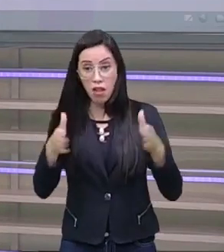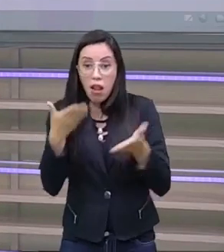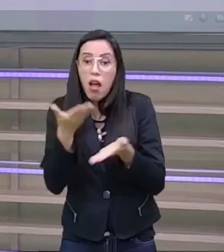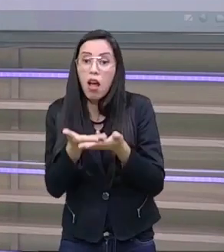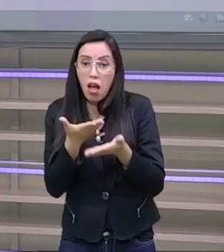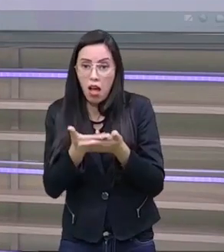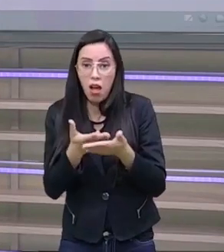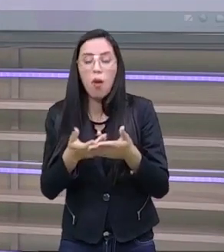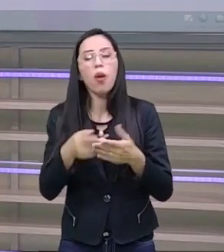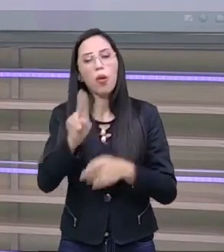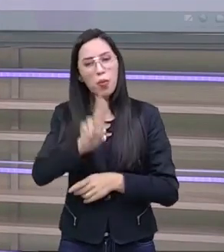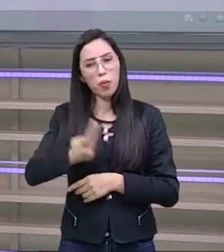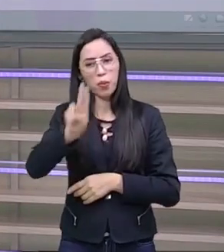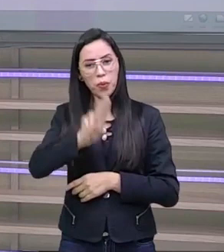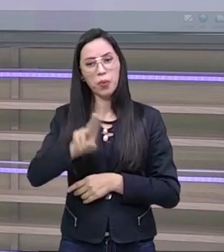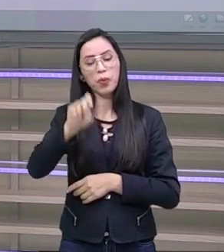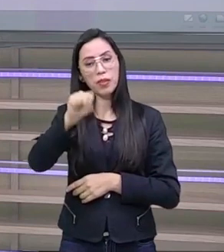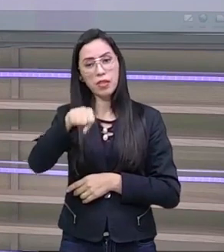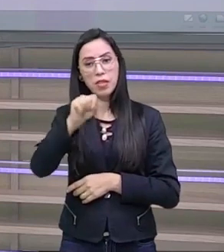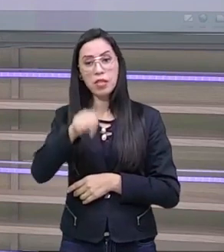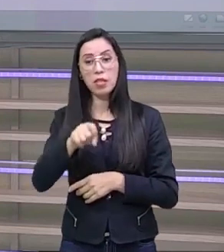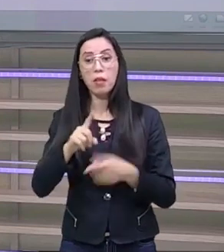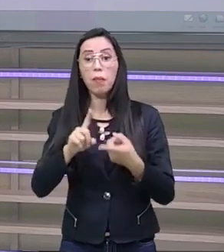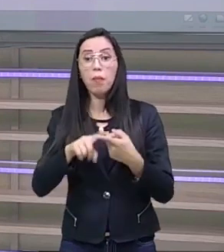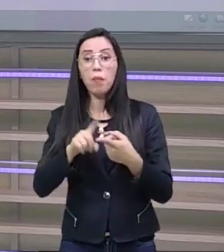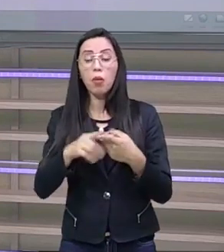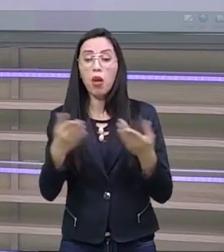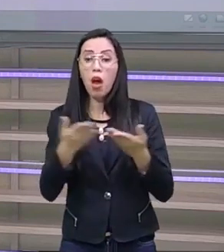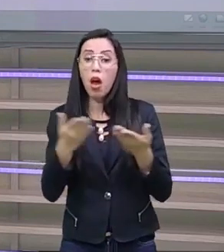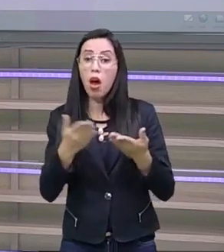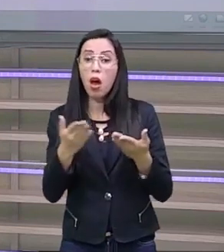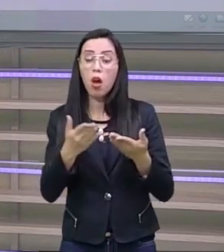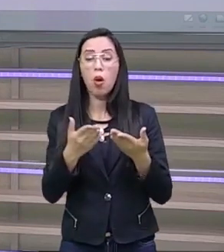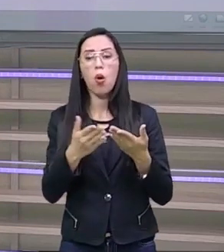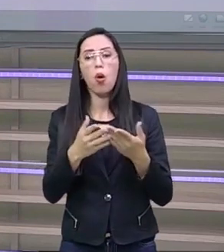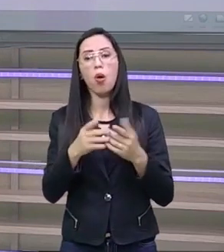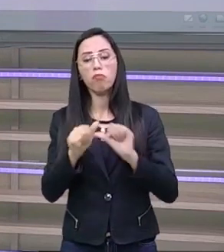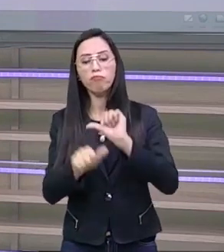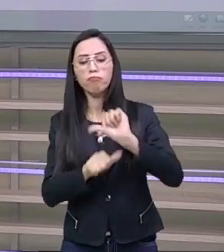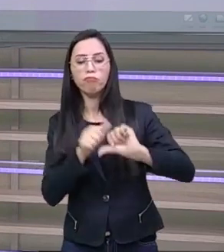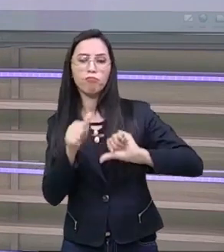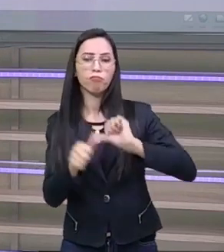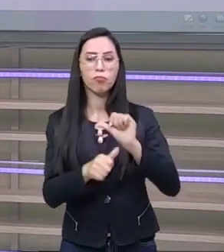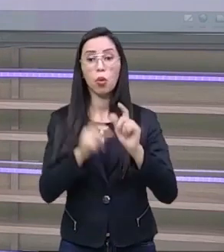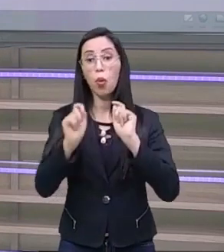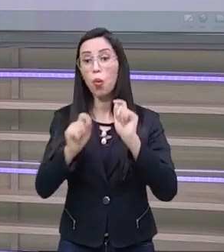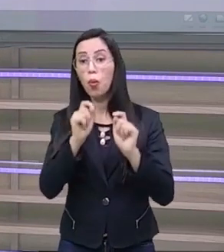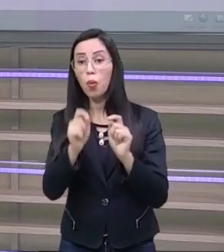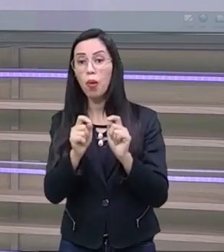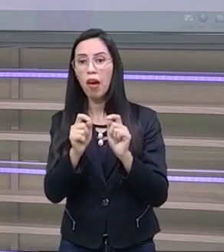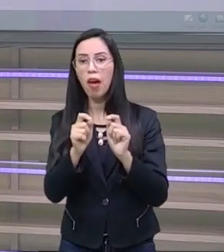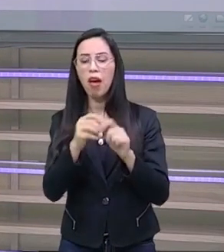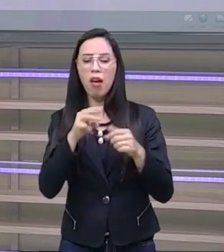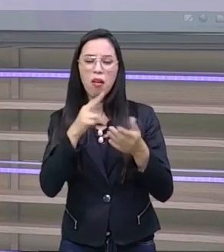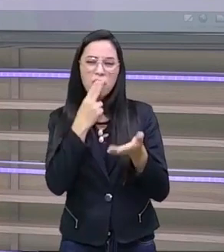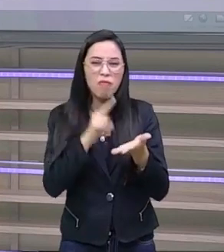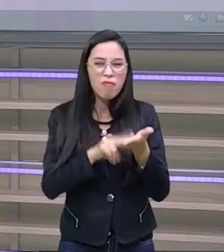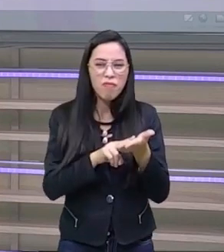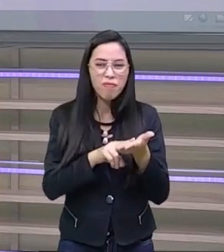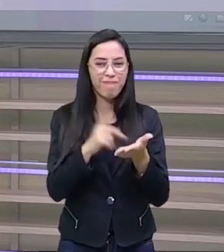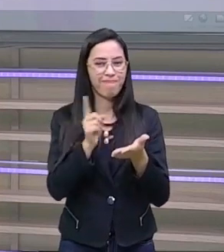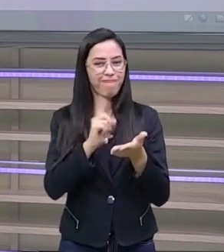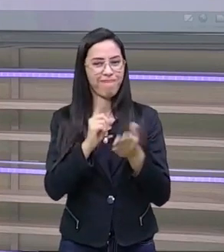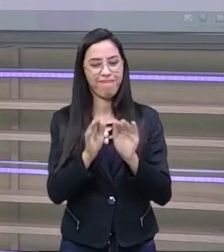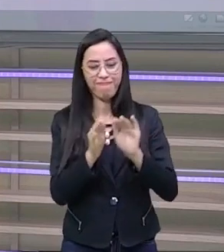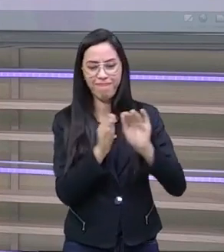carta hoje, ela está sendo substituída por quê? Pelo quê? Pelo WhatsApp, pelo Face, não é verdade? Por